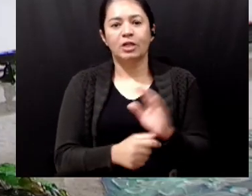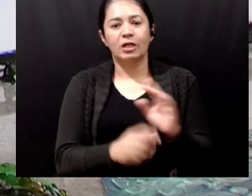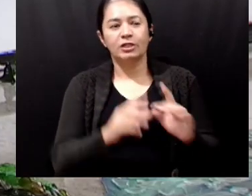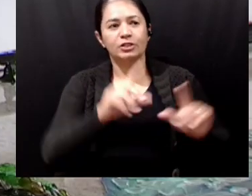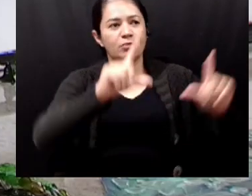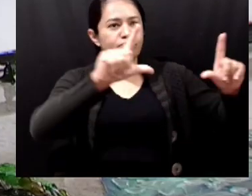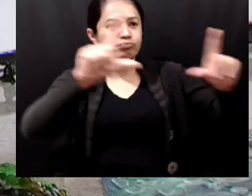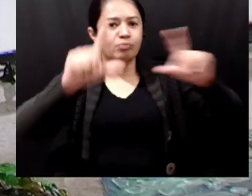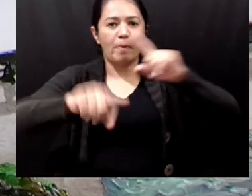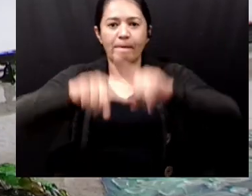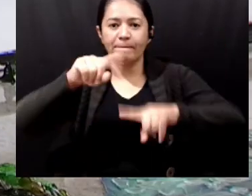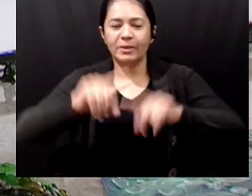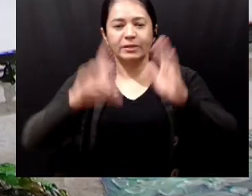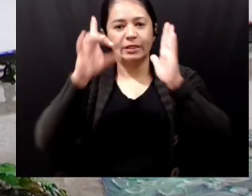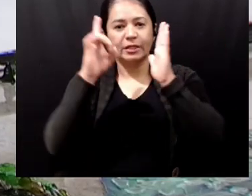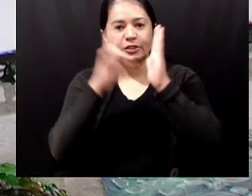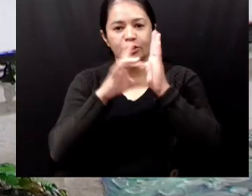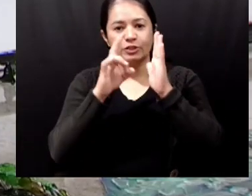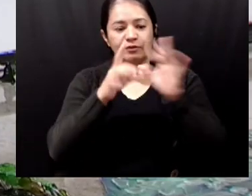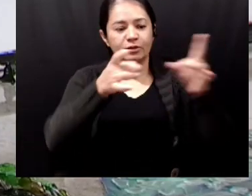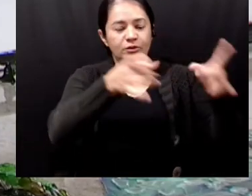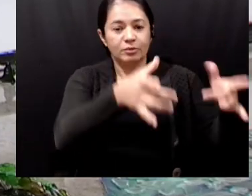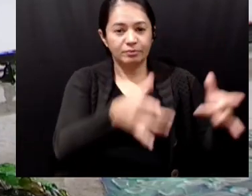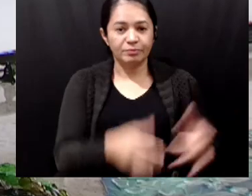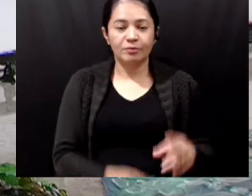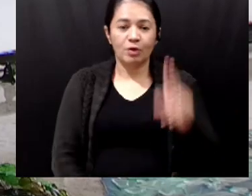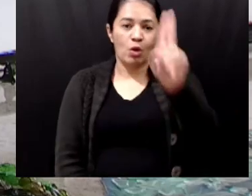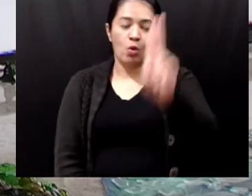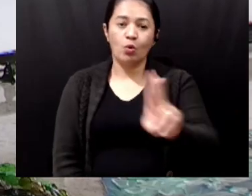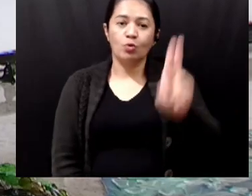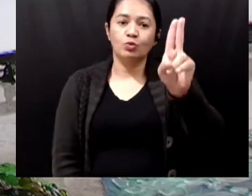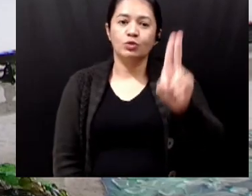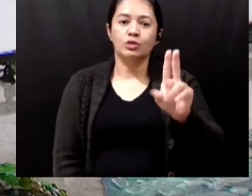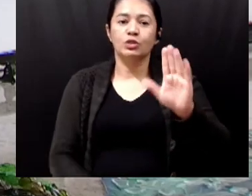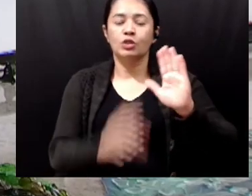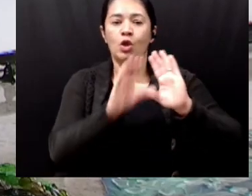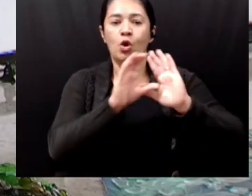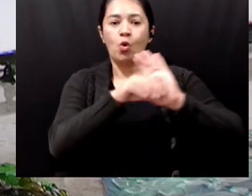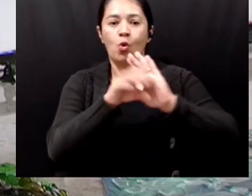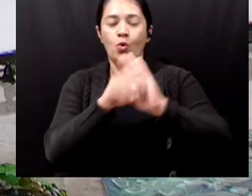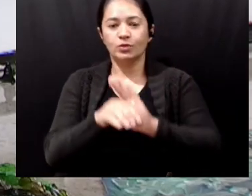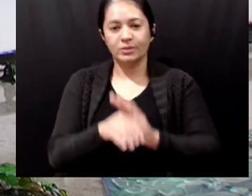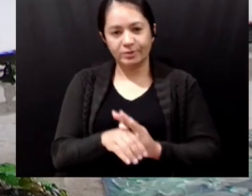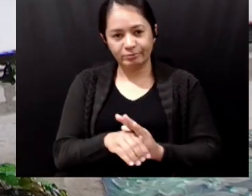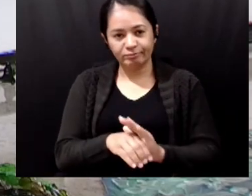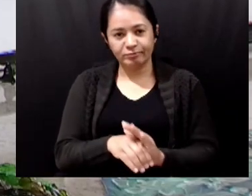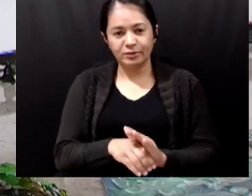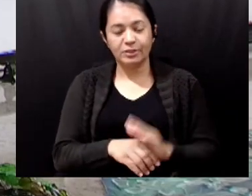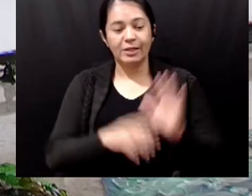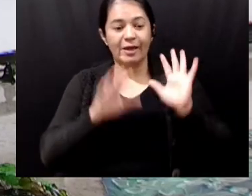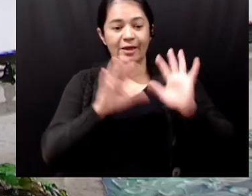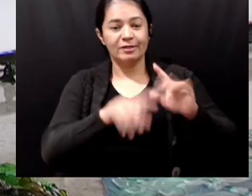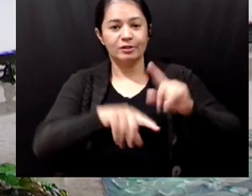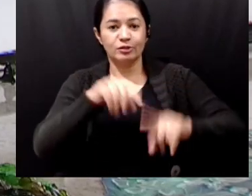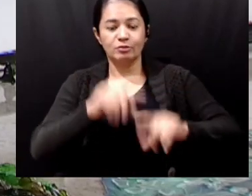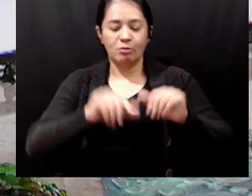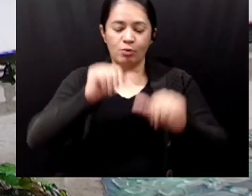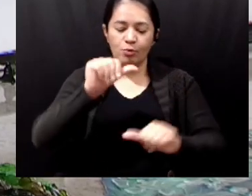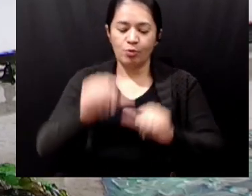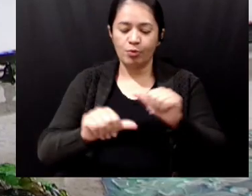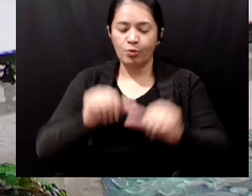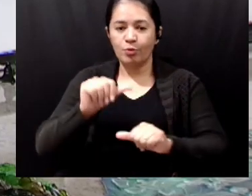vidros descartados, utilizando o conceito de upcycling, onde esses objetos são transformados em peças